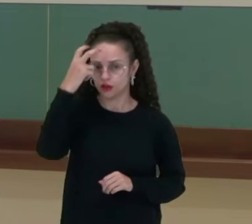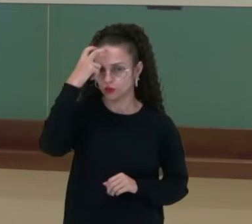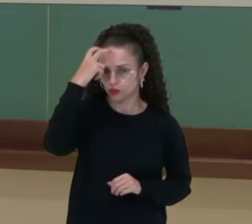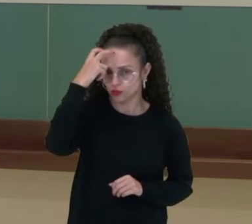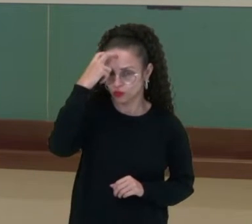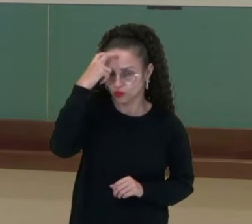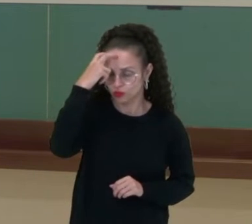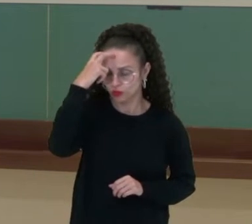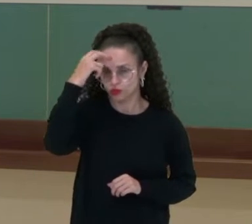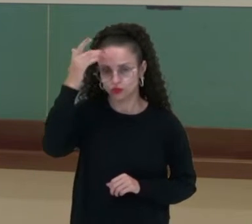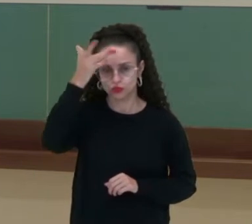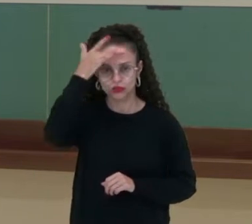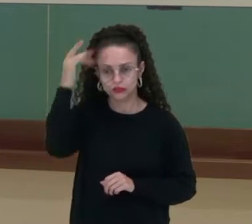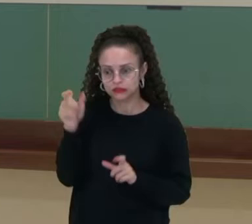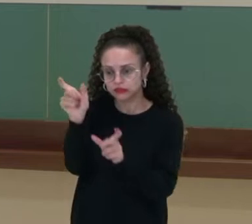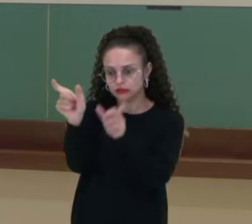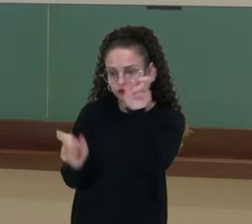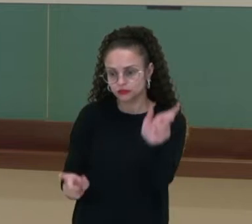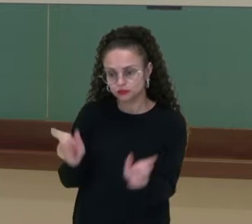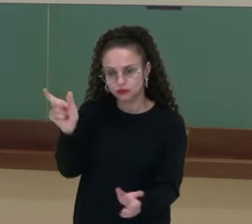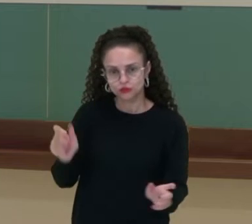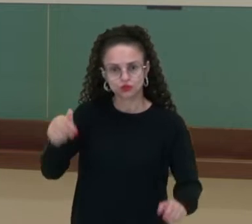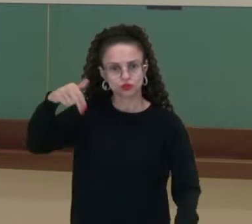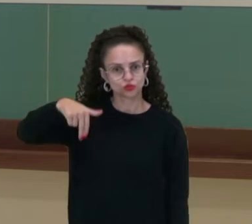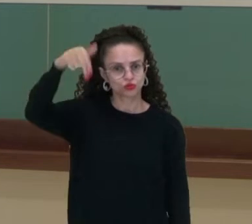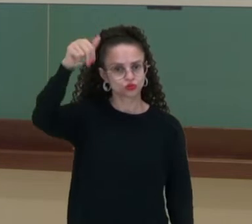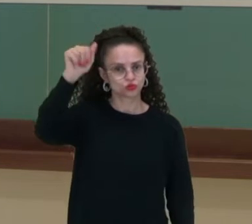cultura do pessoal do Nordeste, né? Do